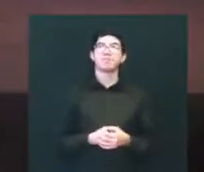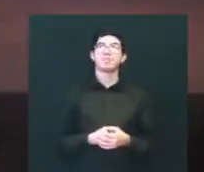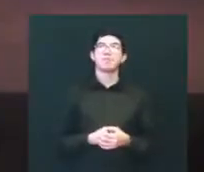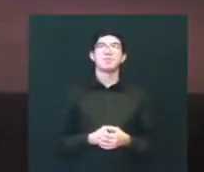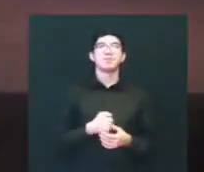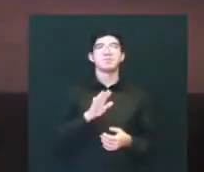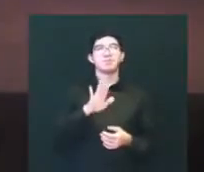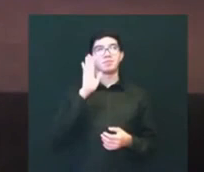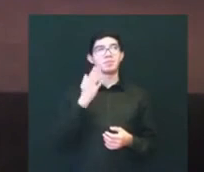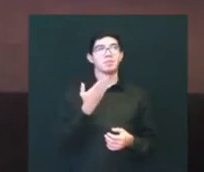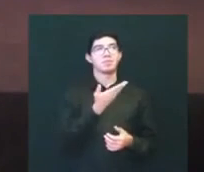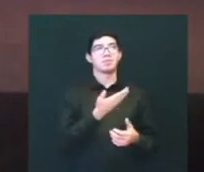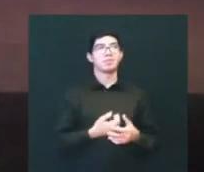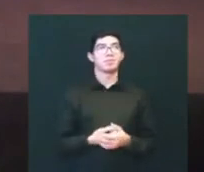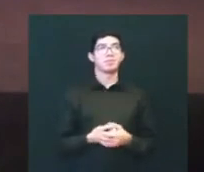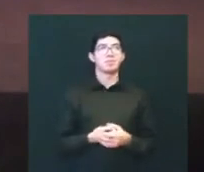Participação aqui.